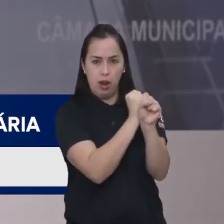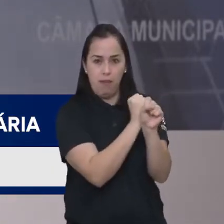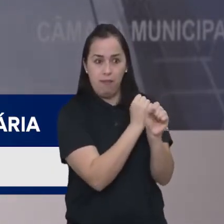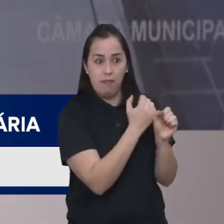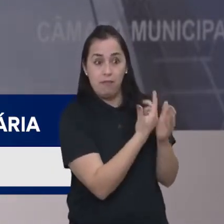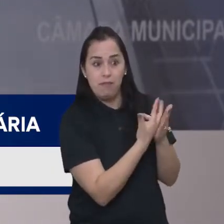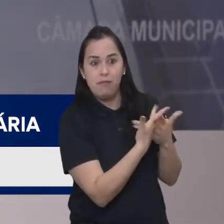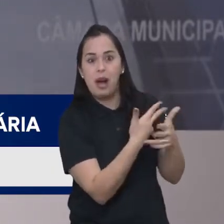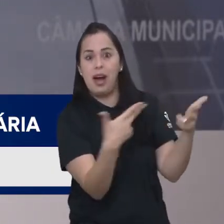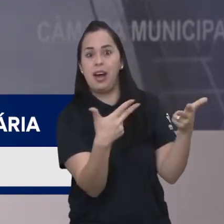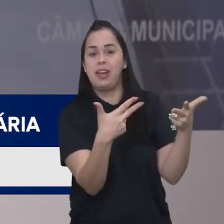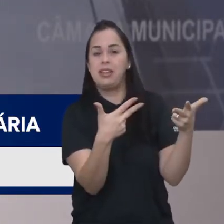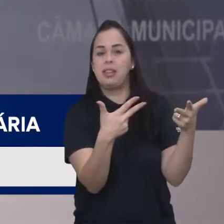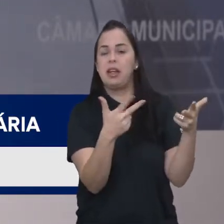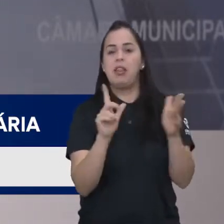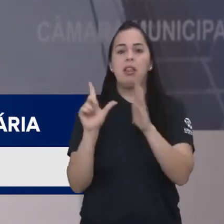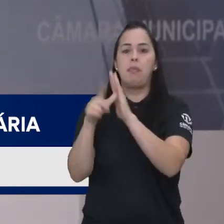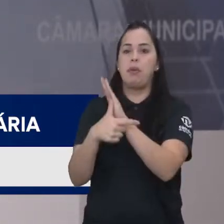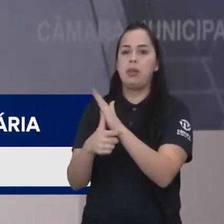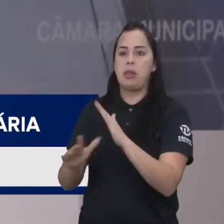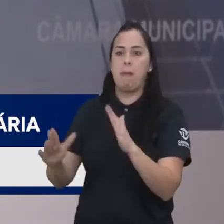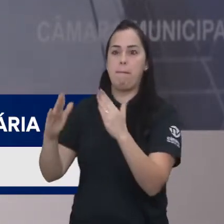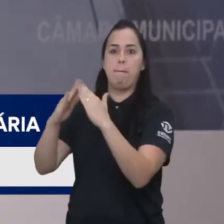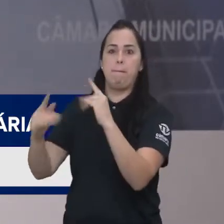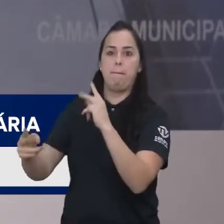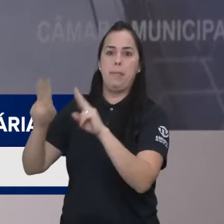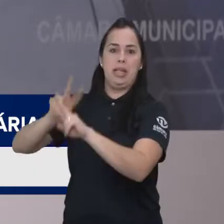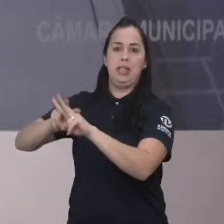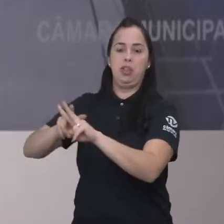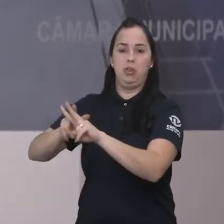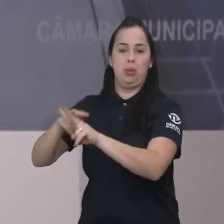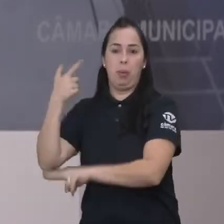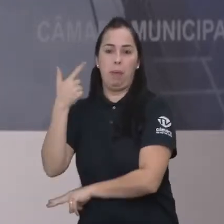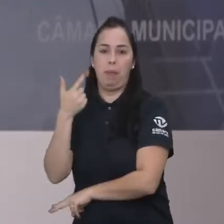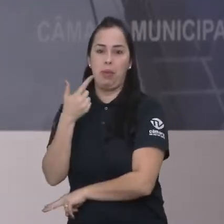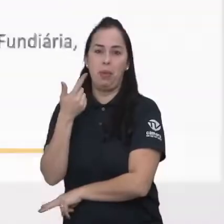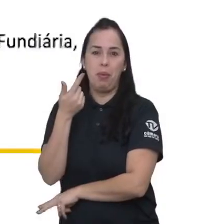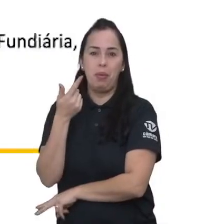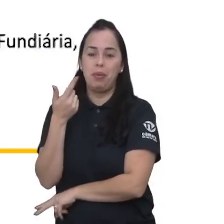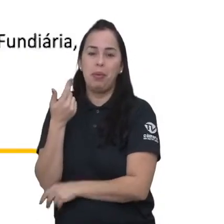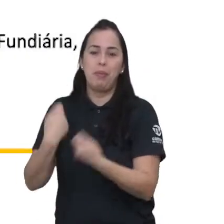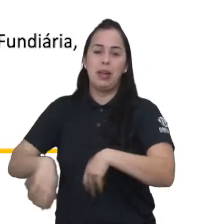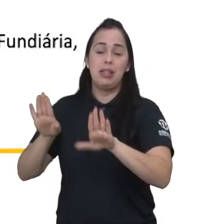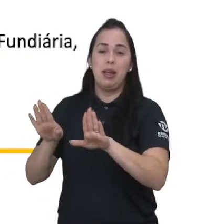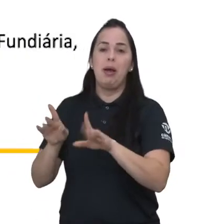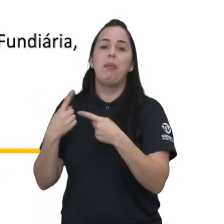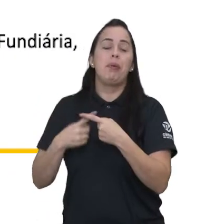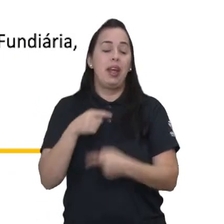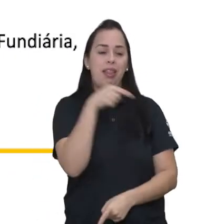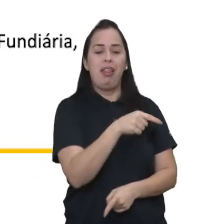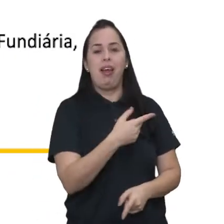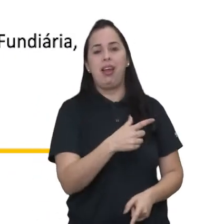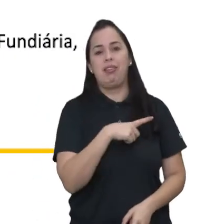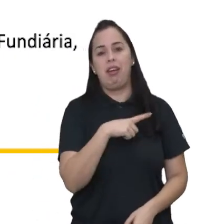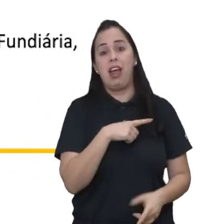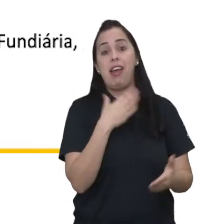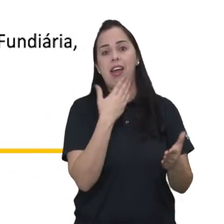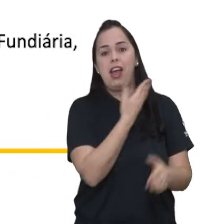construções ou a gente vai regularizar o bairro? O é mais coerente? E, por fim, é um apelo e também foi